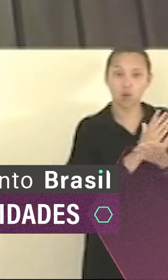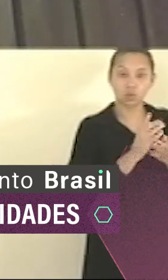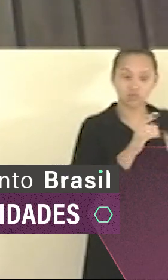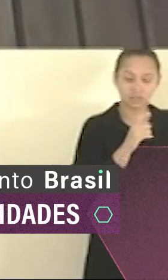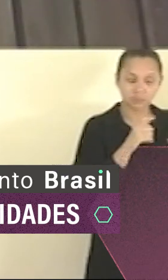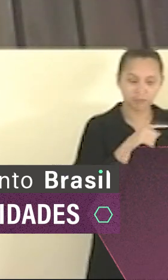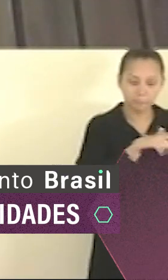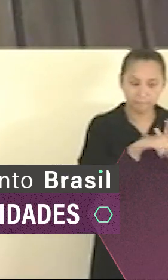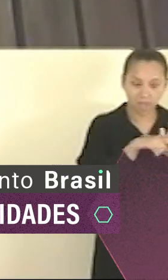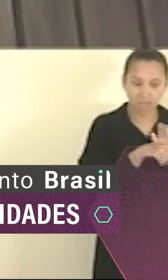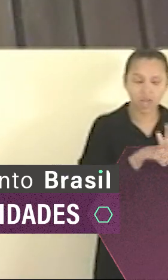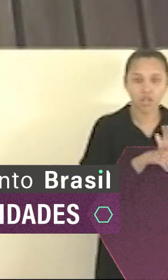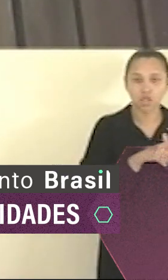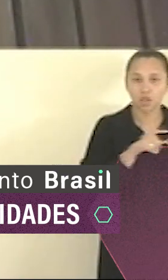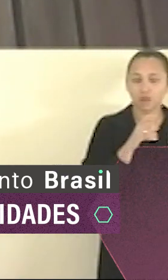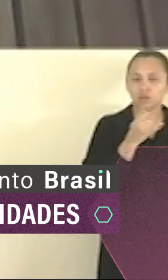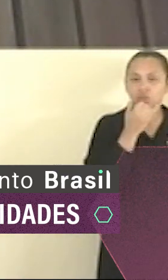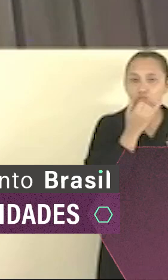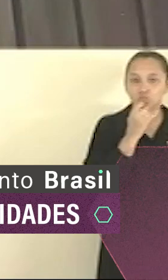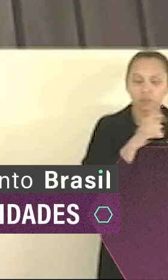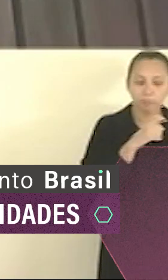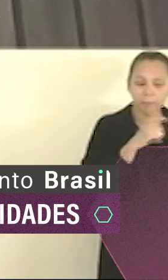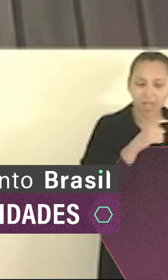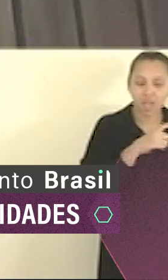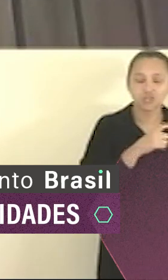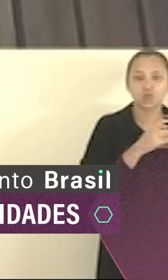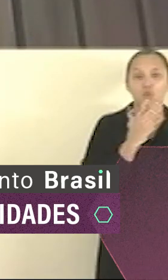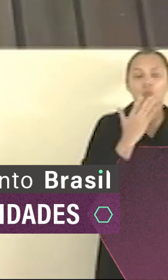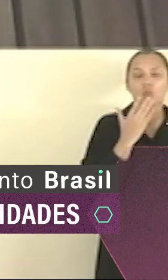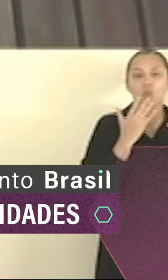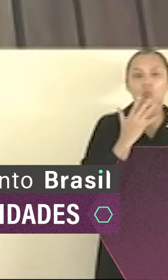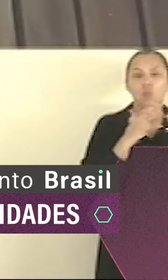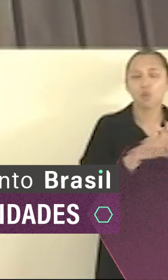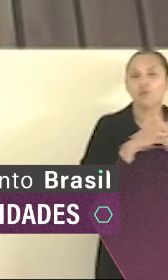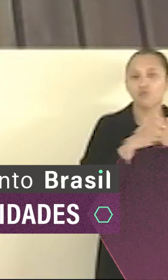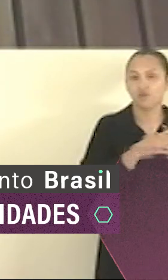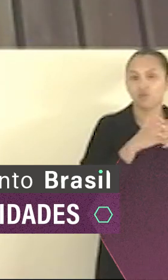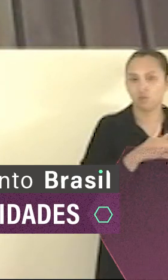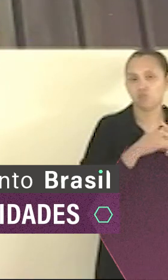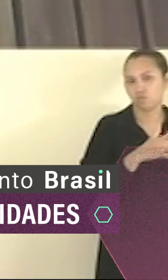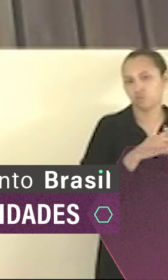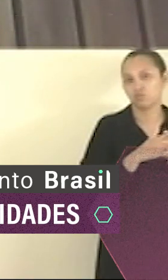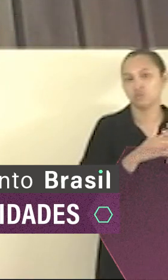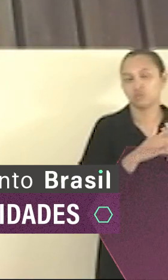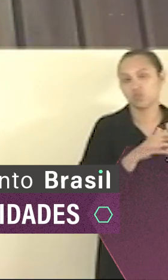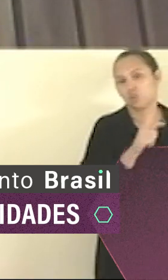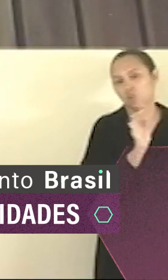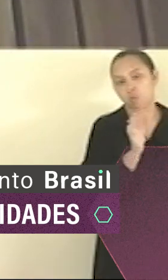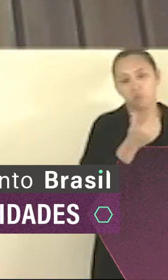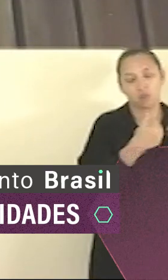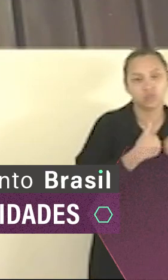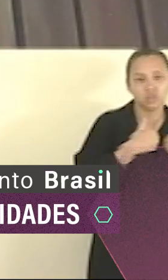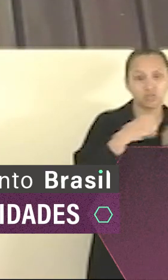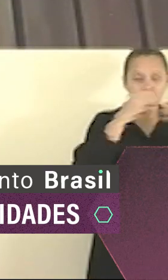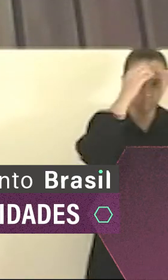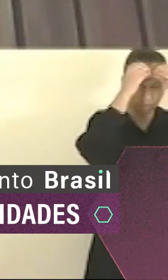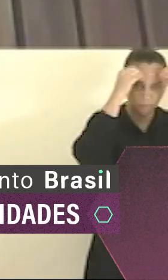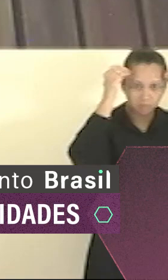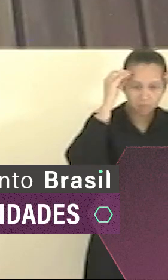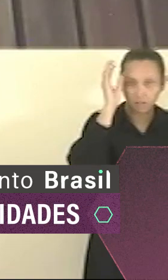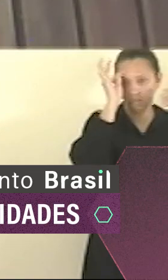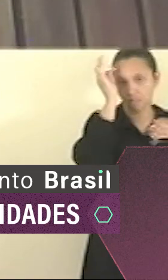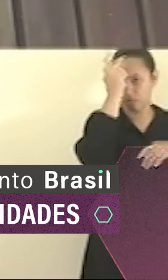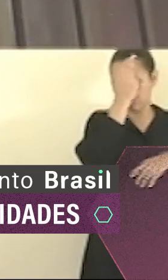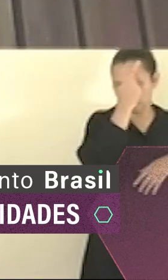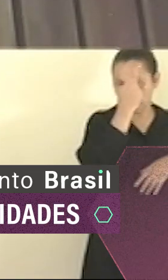avaliadores, tem confundido os professores para identificar na escola quem é o superdotado, quem